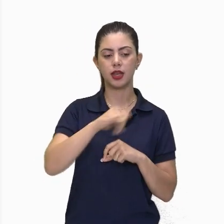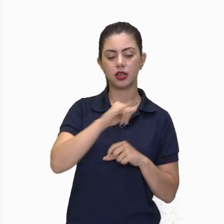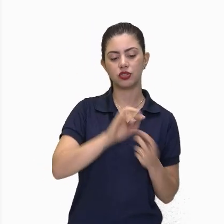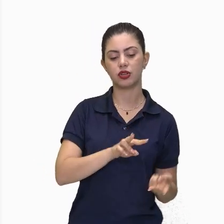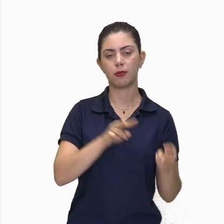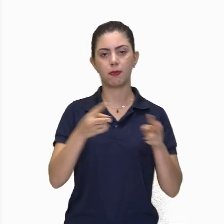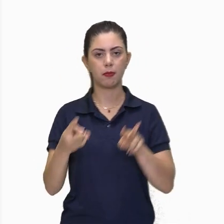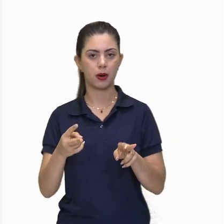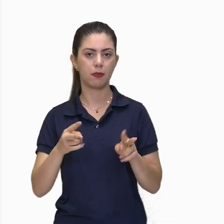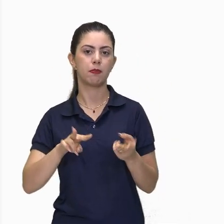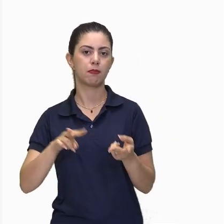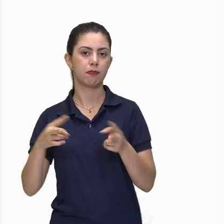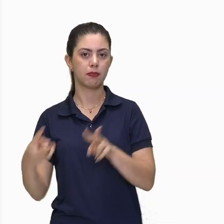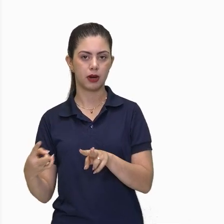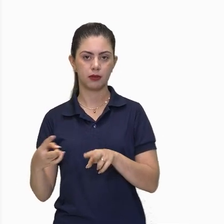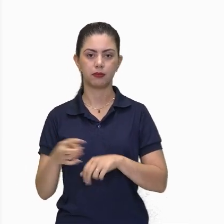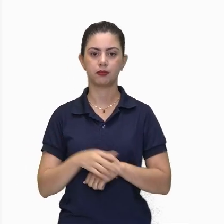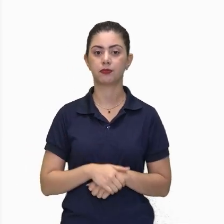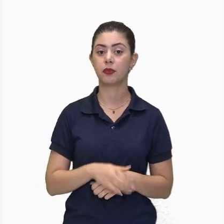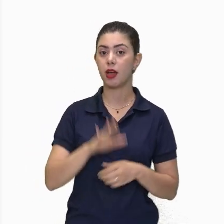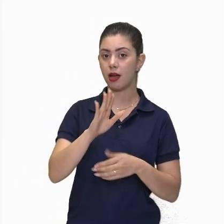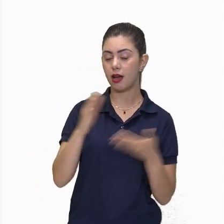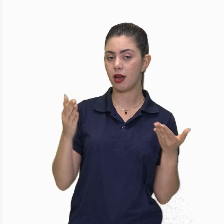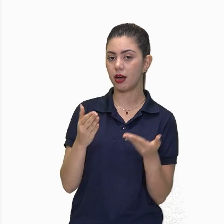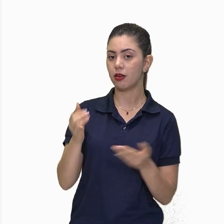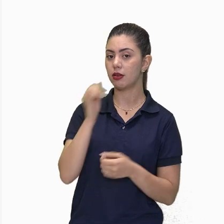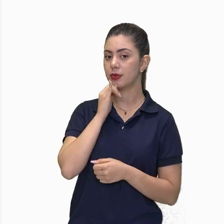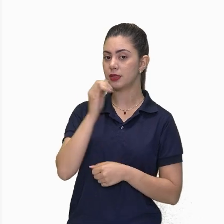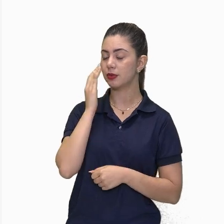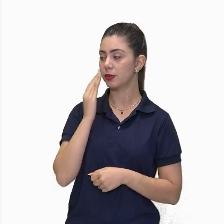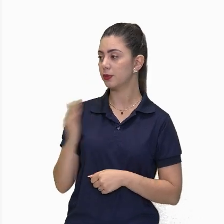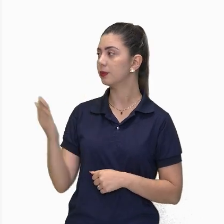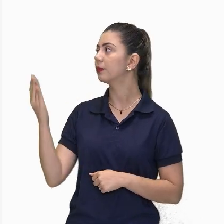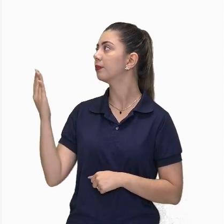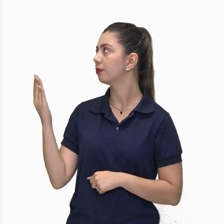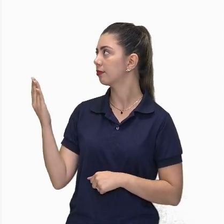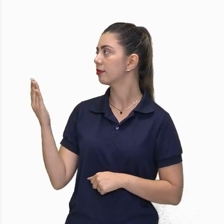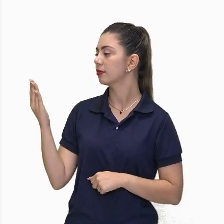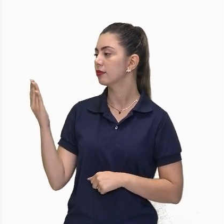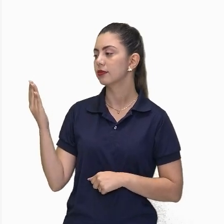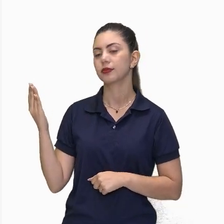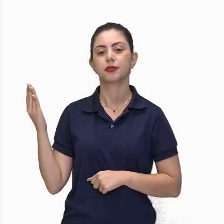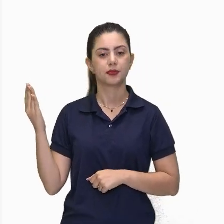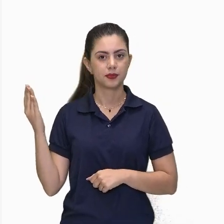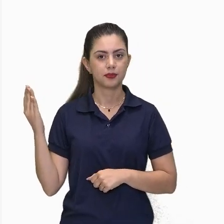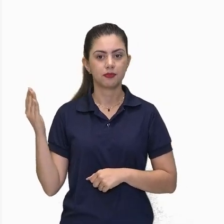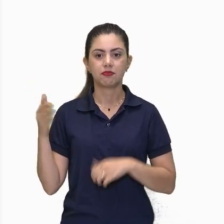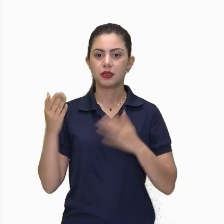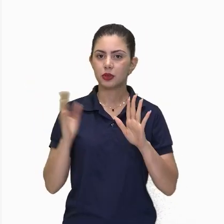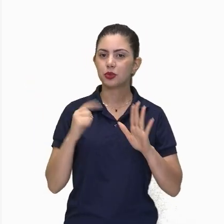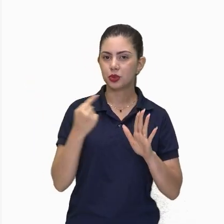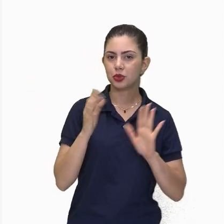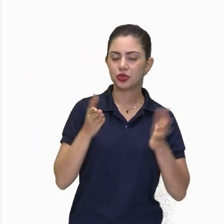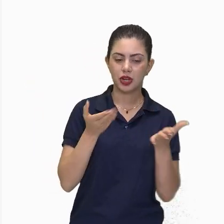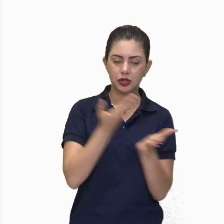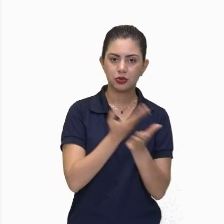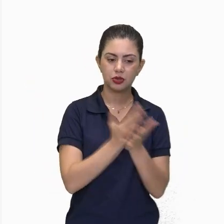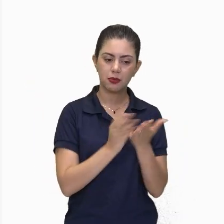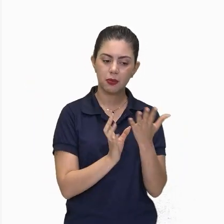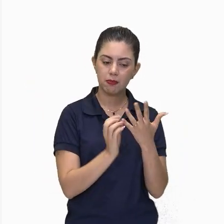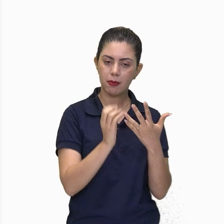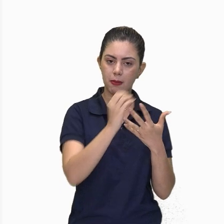ecossistema. Né? Então, vamos observar o nosso exemplo. Olha só. Quando a gente observou sobre a cadeia alimentar, a